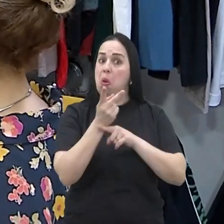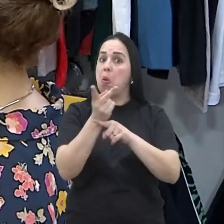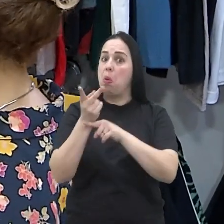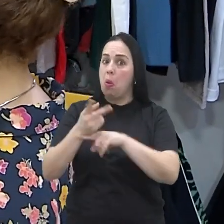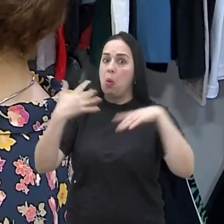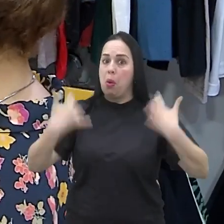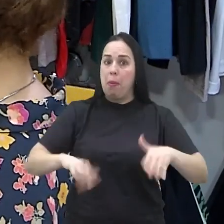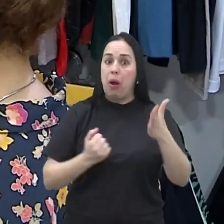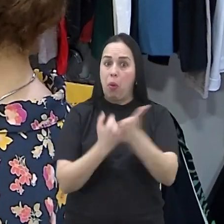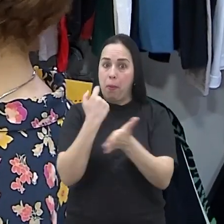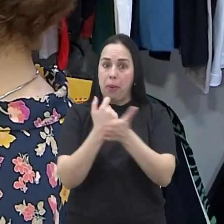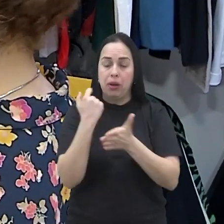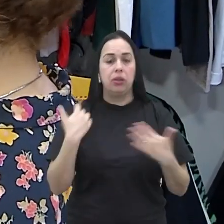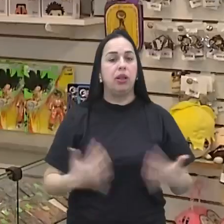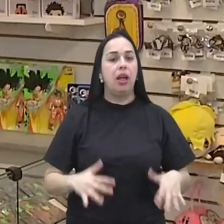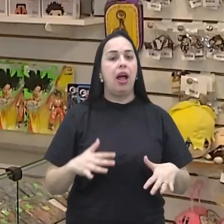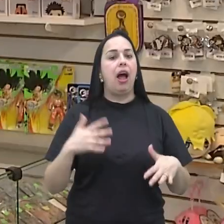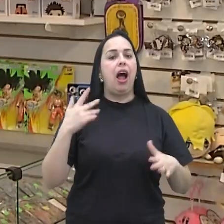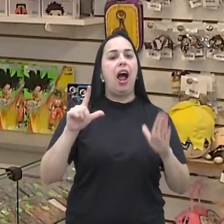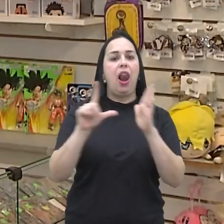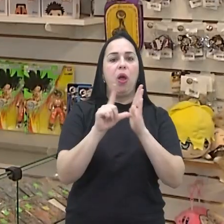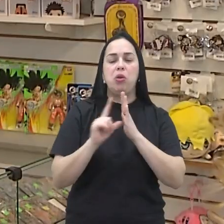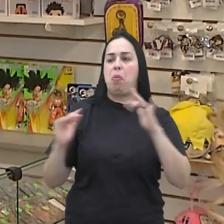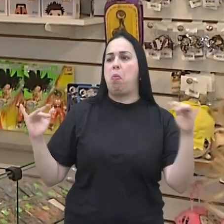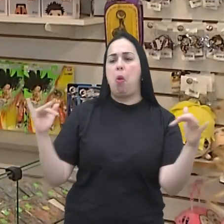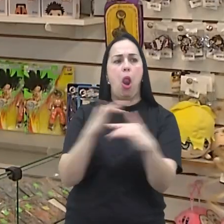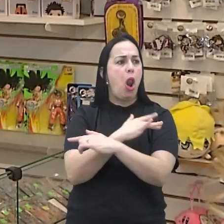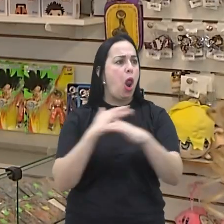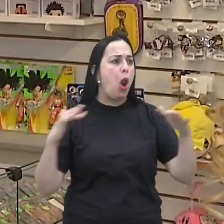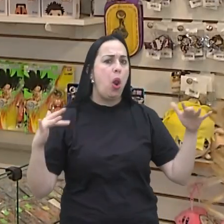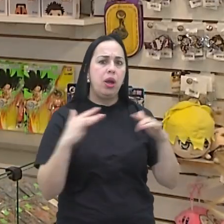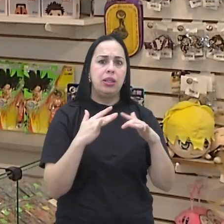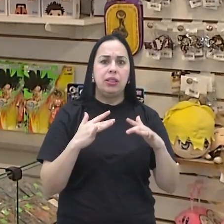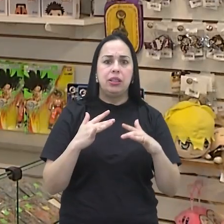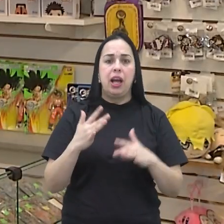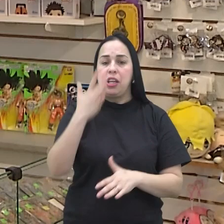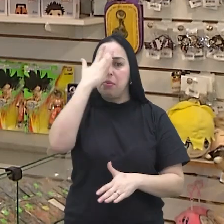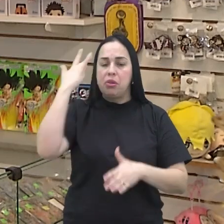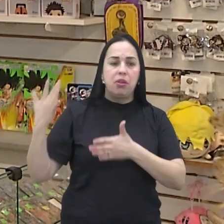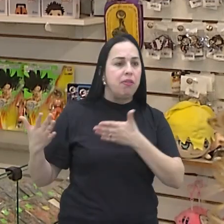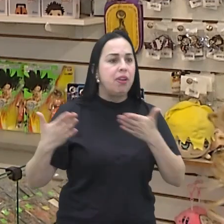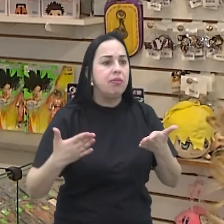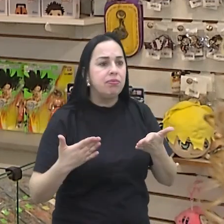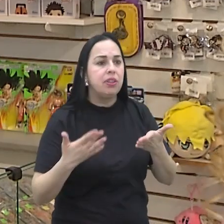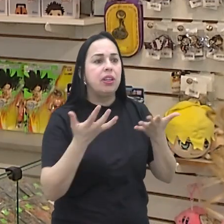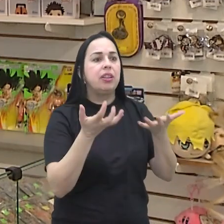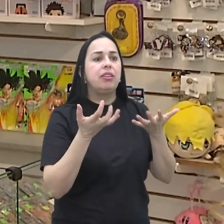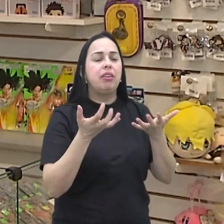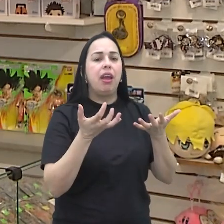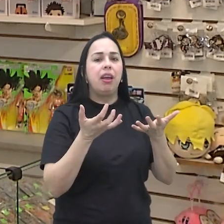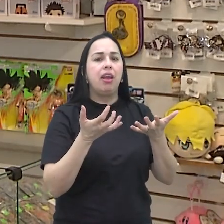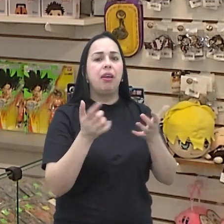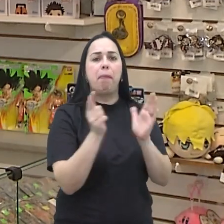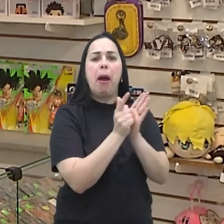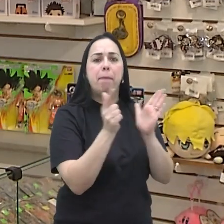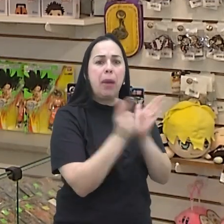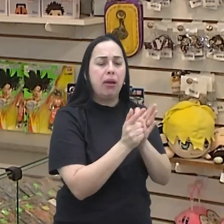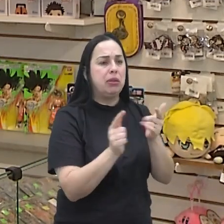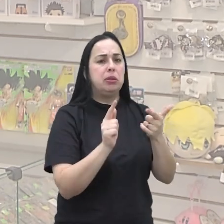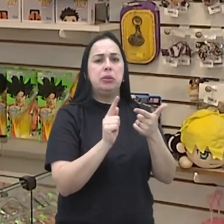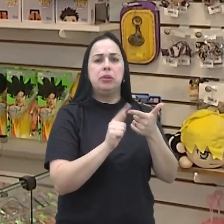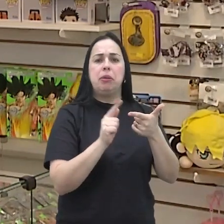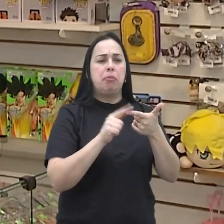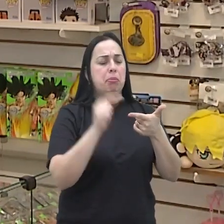procura pelos itens é grande. É sempre muito movimentado. E sempre quando elas vêm aqui na loja, elas sempre procuram um Pokémon Trade